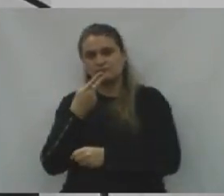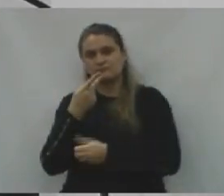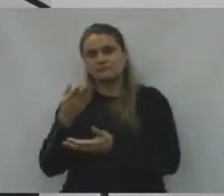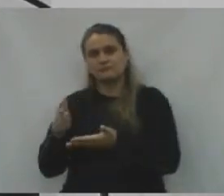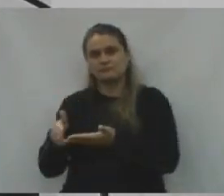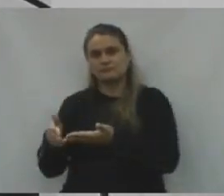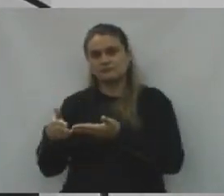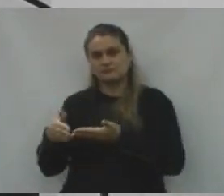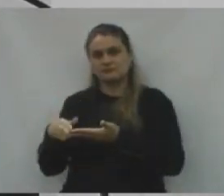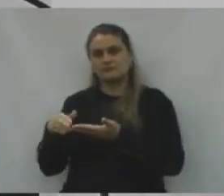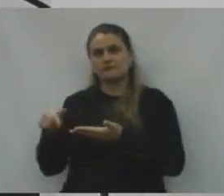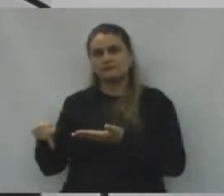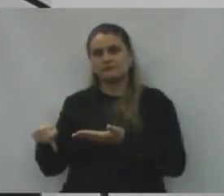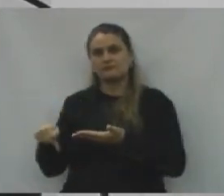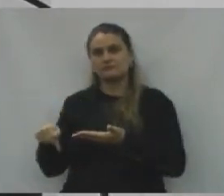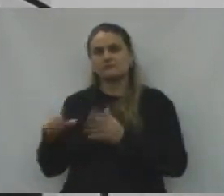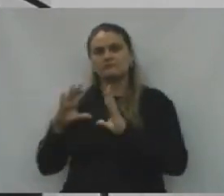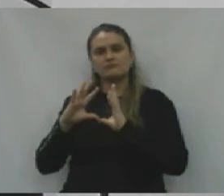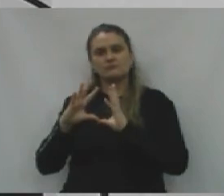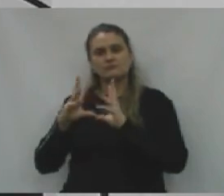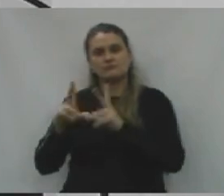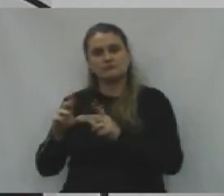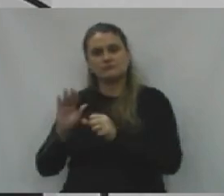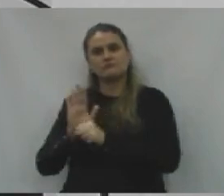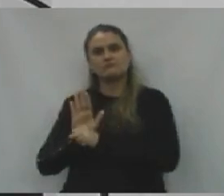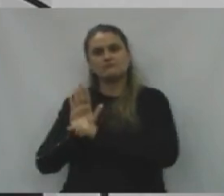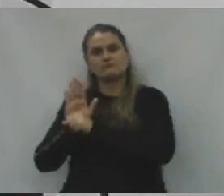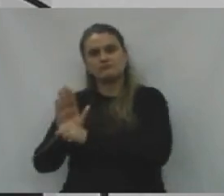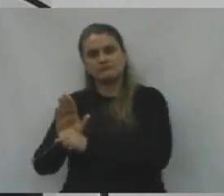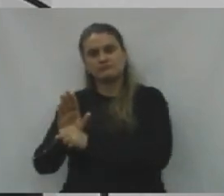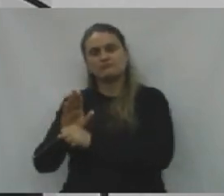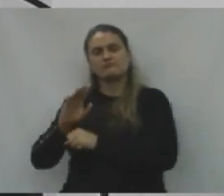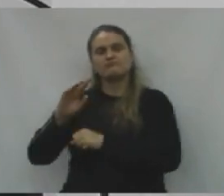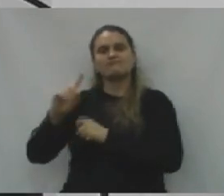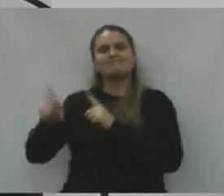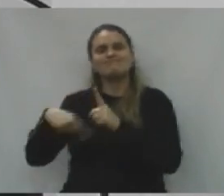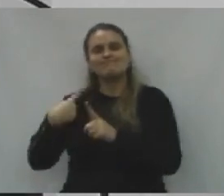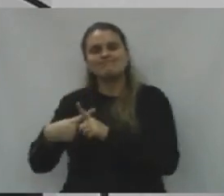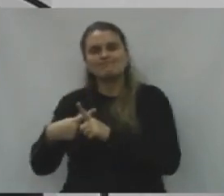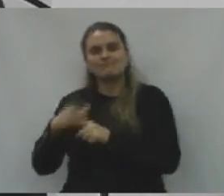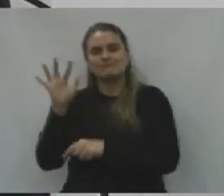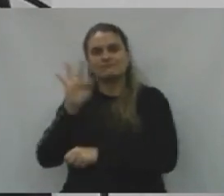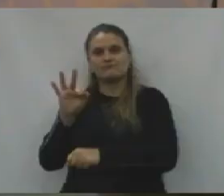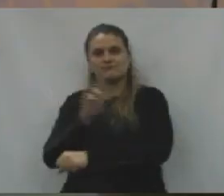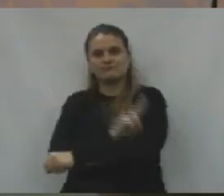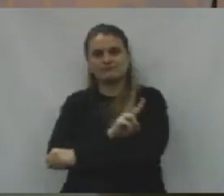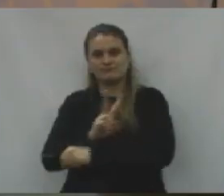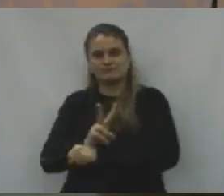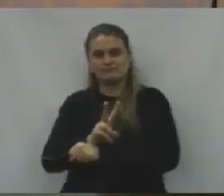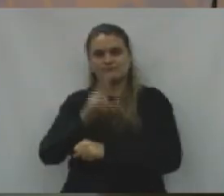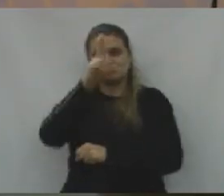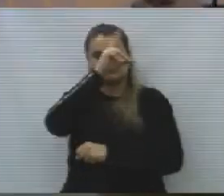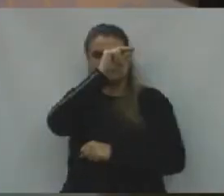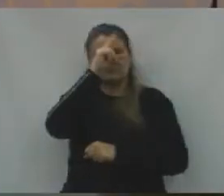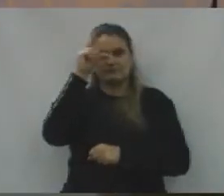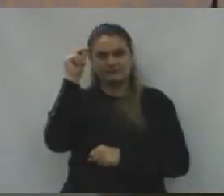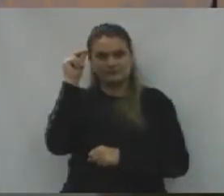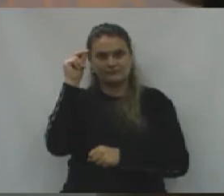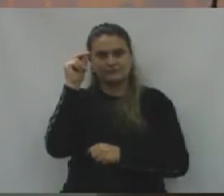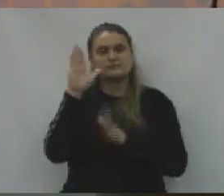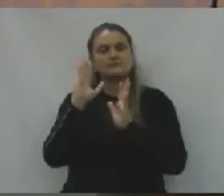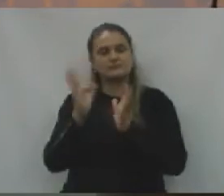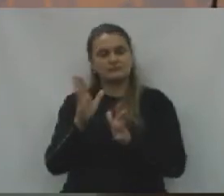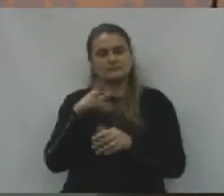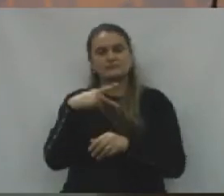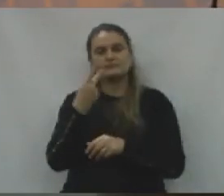invoco aqui, para que todos ajudem cada vez mais a Uniuv. O prefeito municipal,